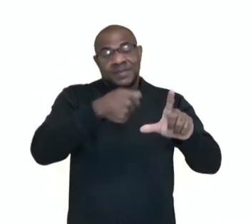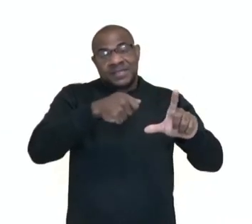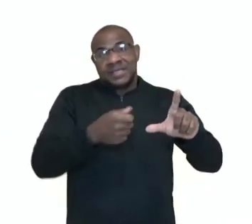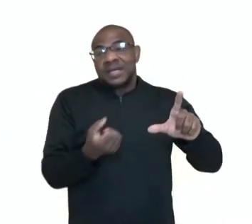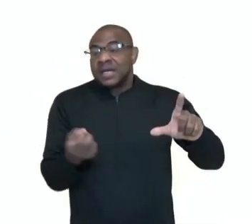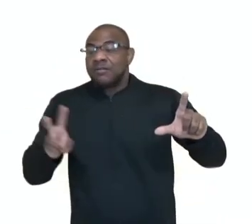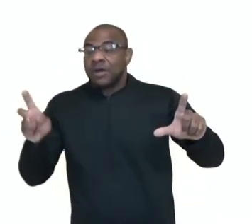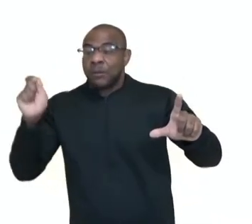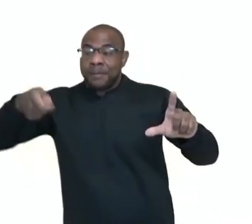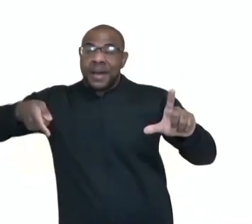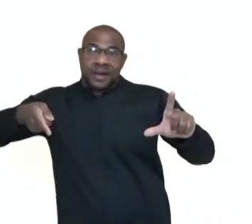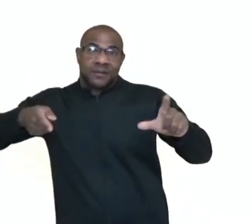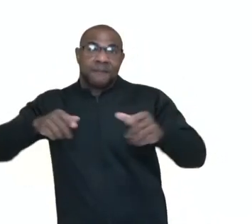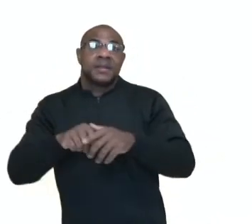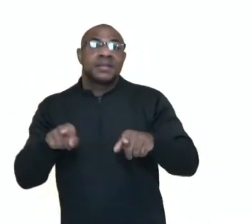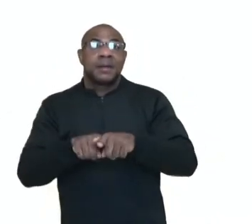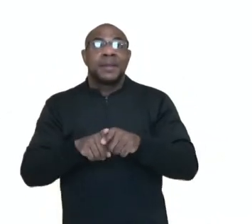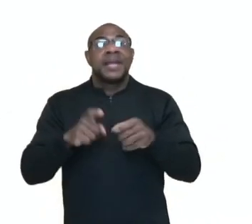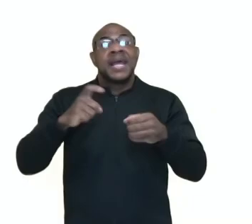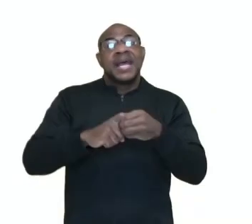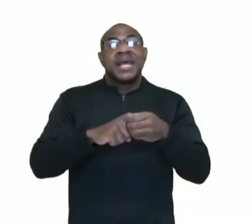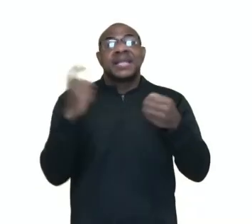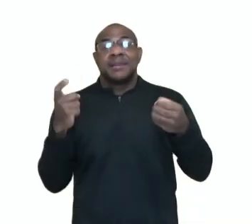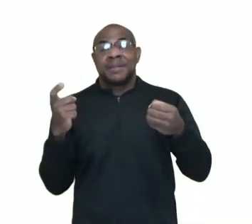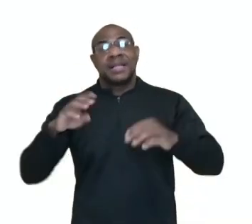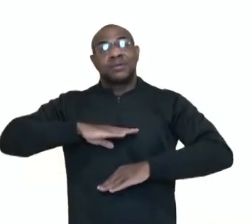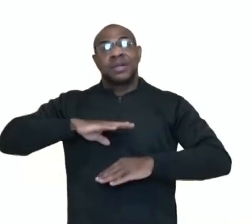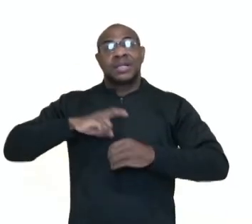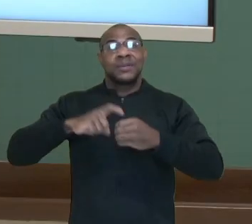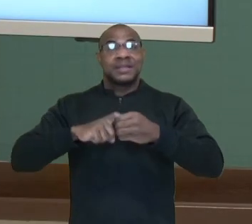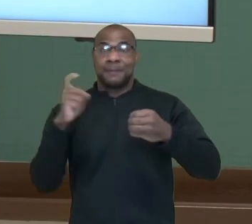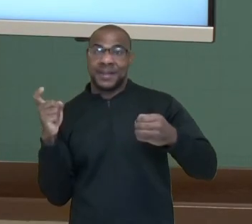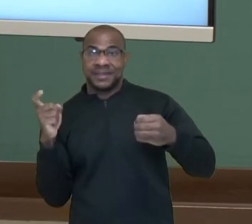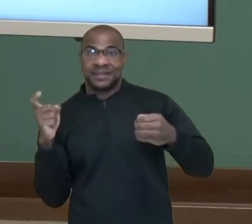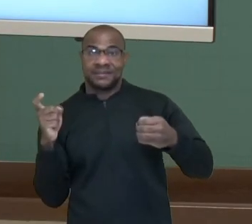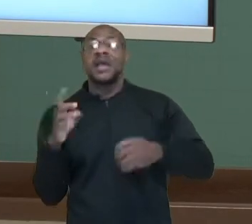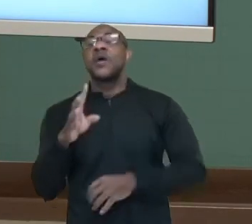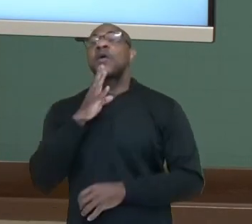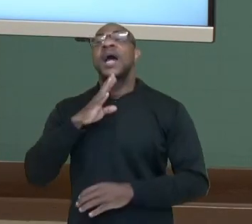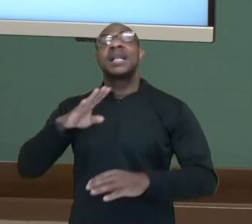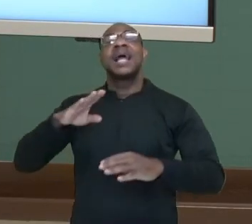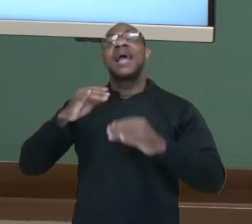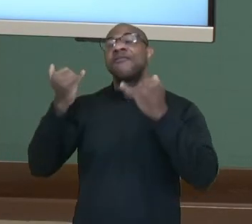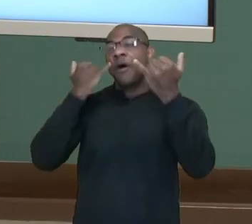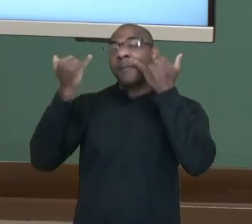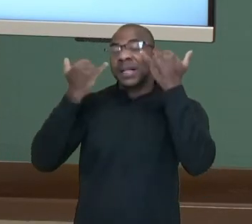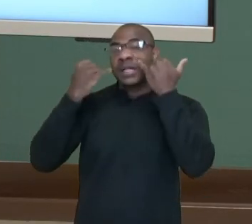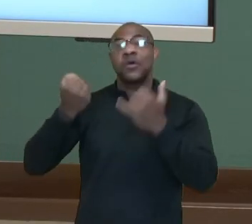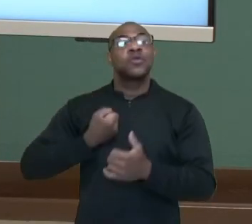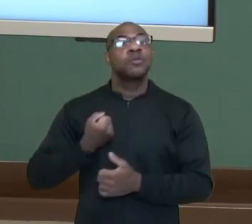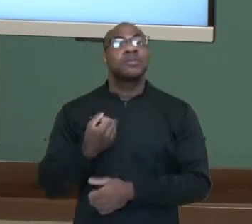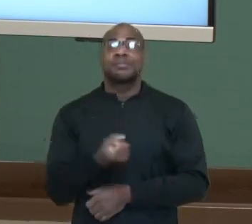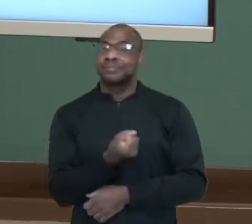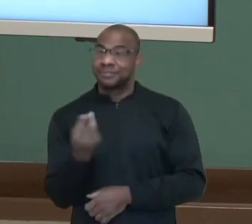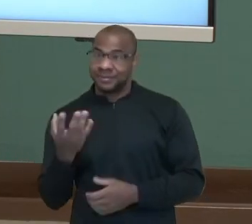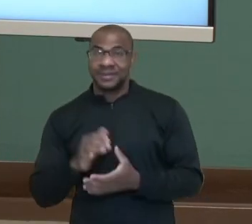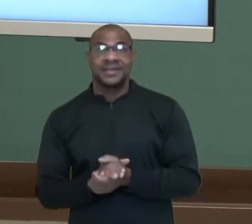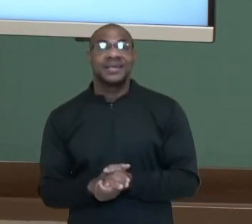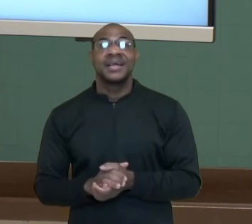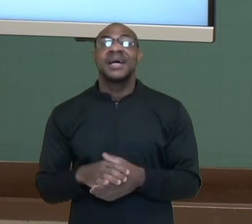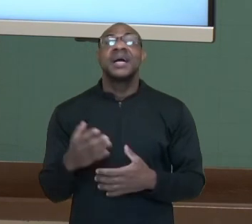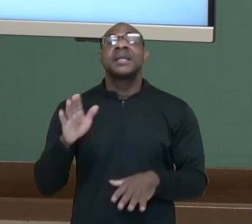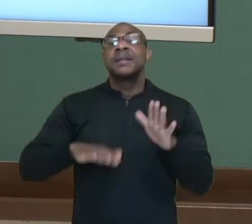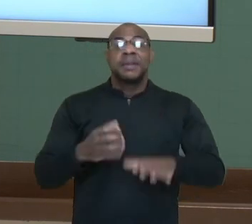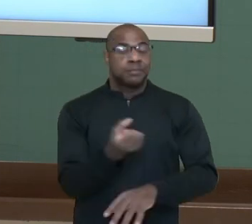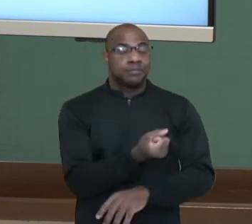variável independente, que é aquela que fornece a informação numérica, né, que é a quantidade de litros. Conforme a